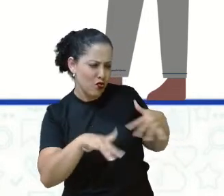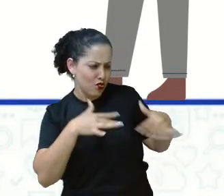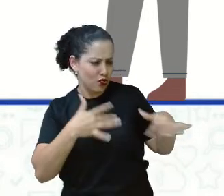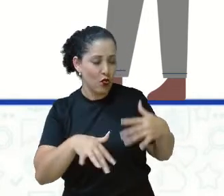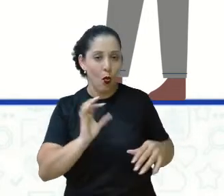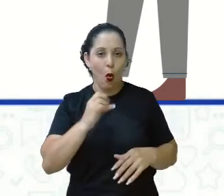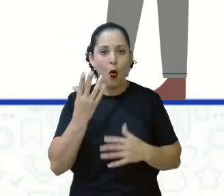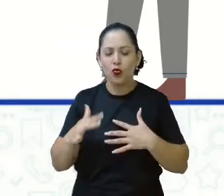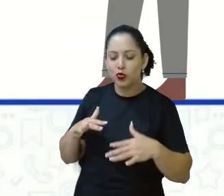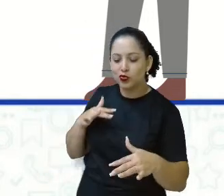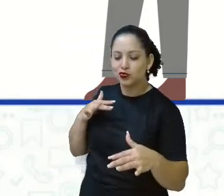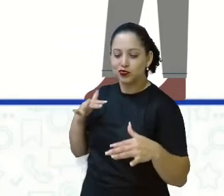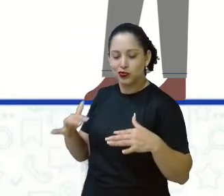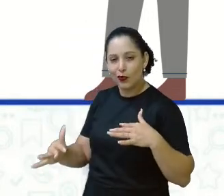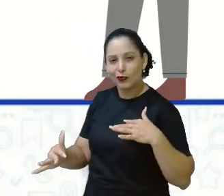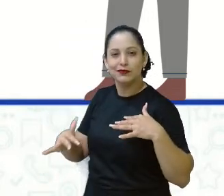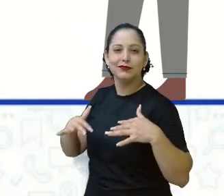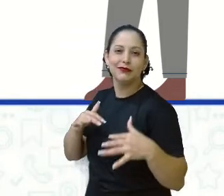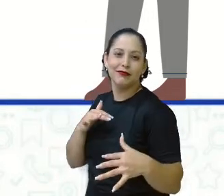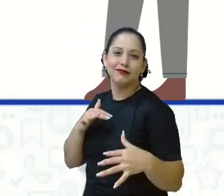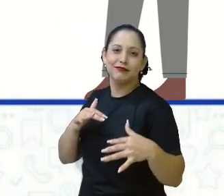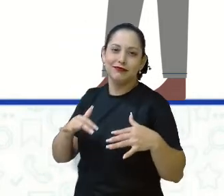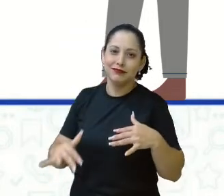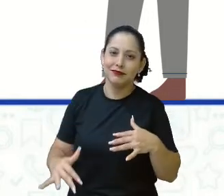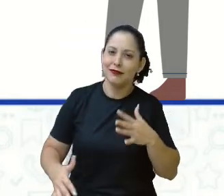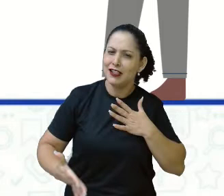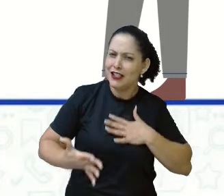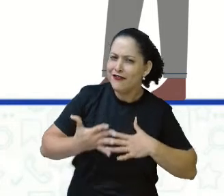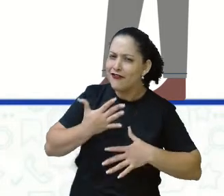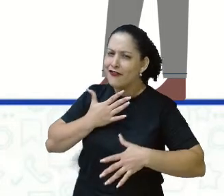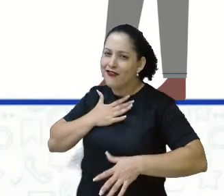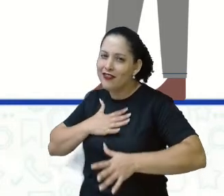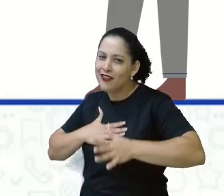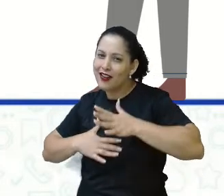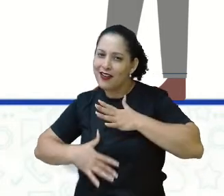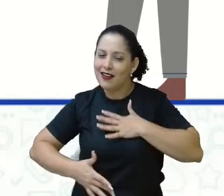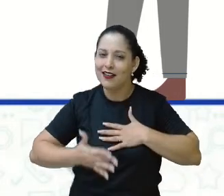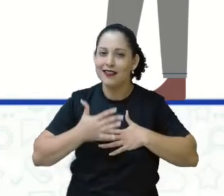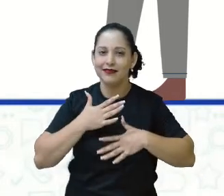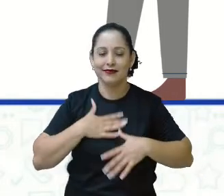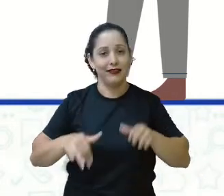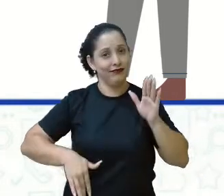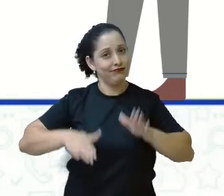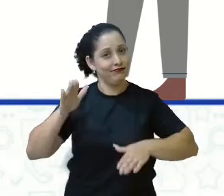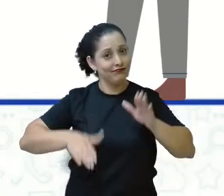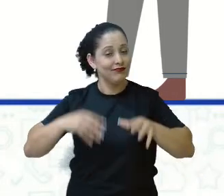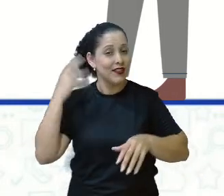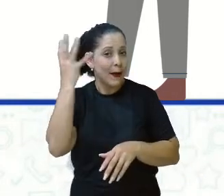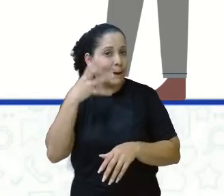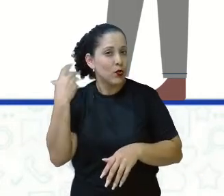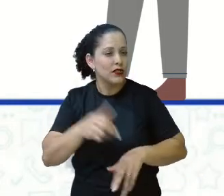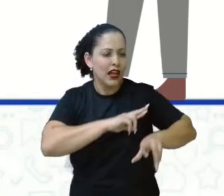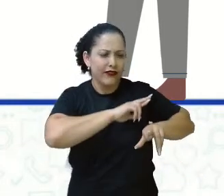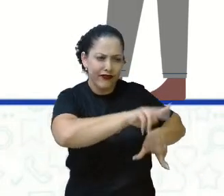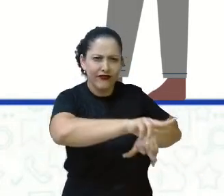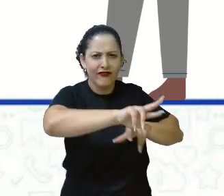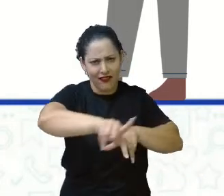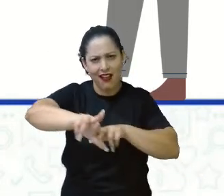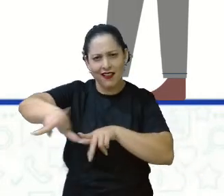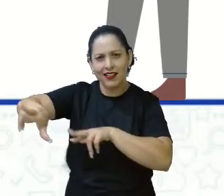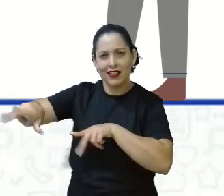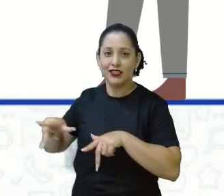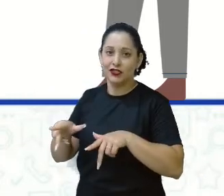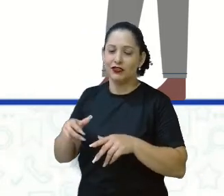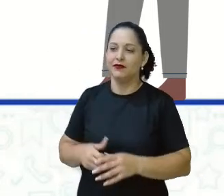o tom da música, né, que vai dar aquela qualidade especial à música, que vai diversificar uma música da outra,